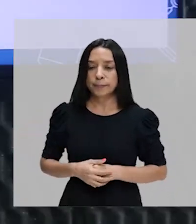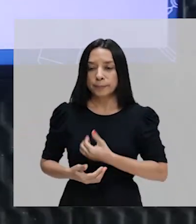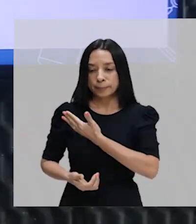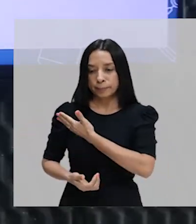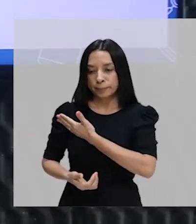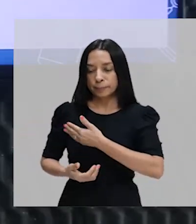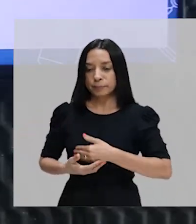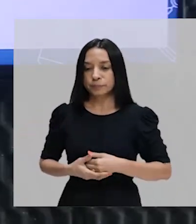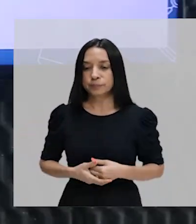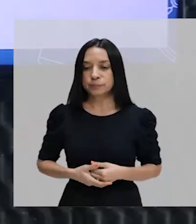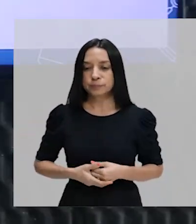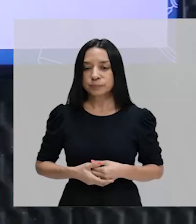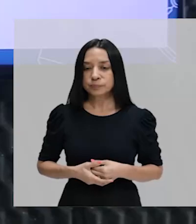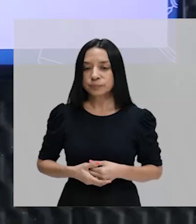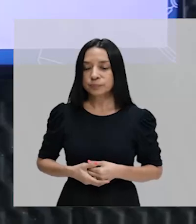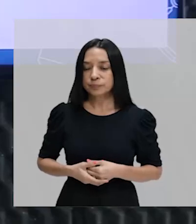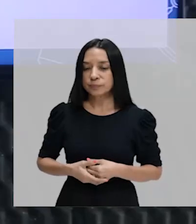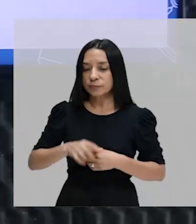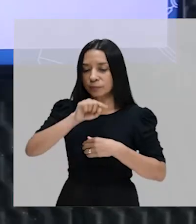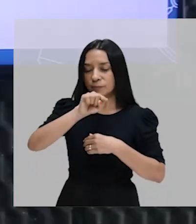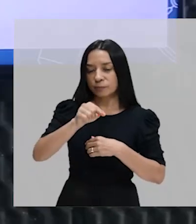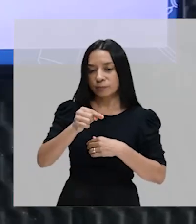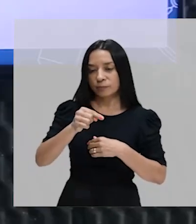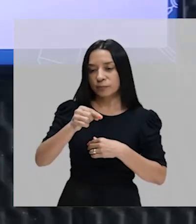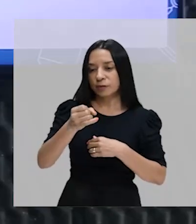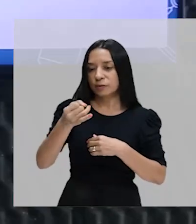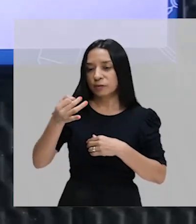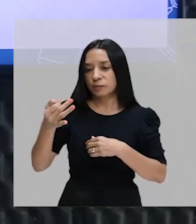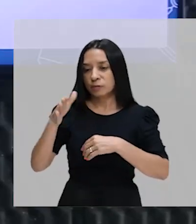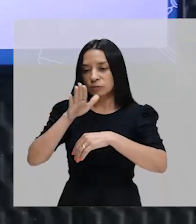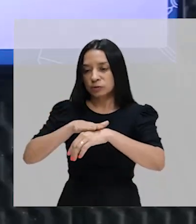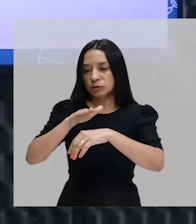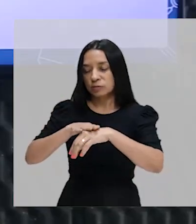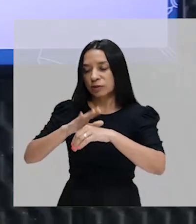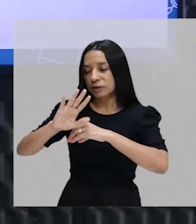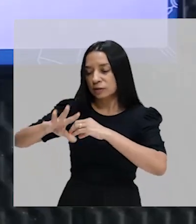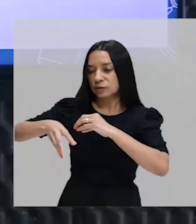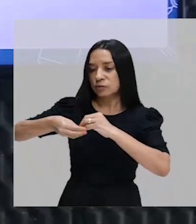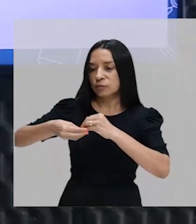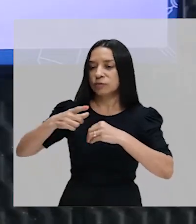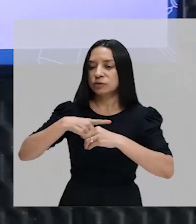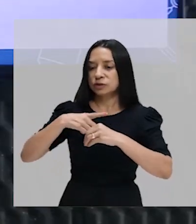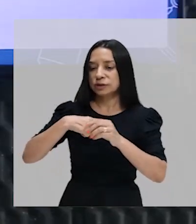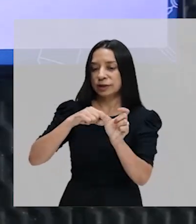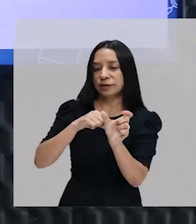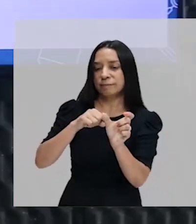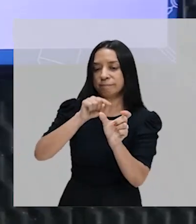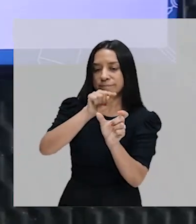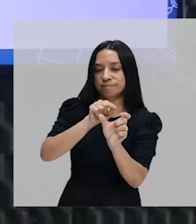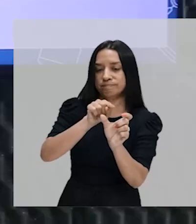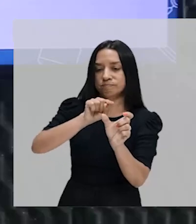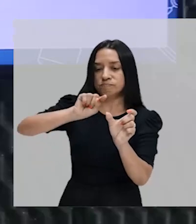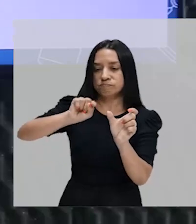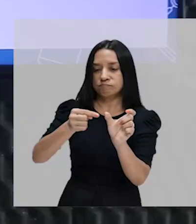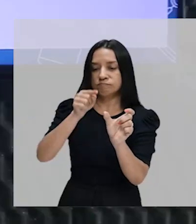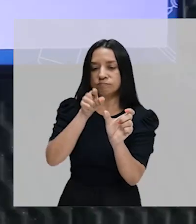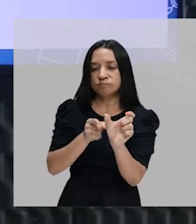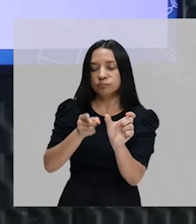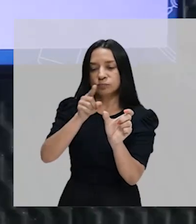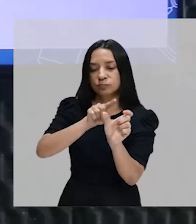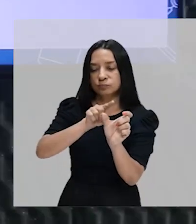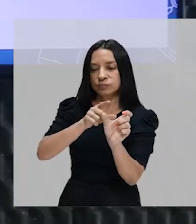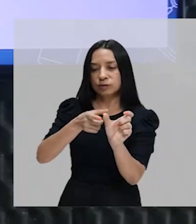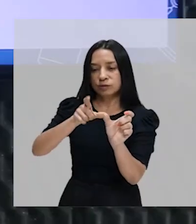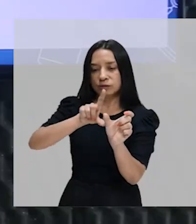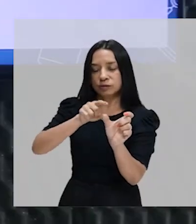Bom, uma dízima periódica, ela é chamada de composta quando ela tem parte inteira, que é, né, o grupo